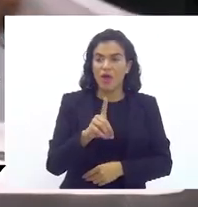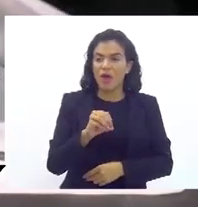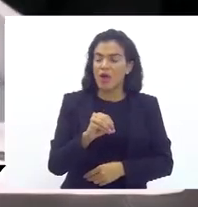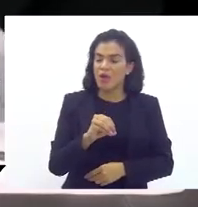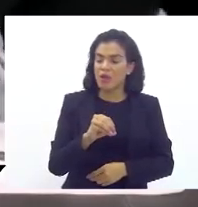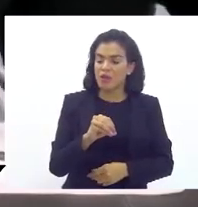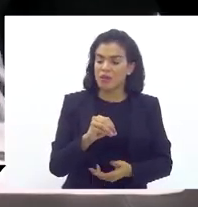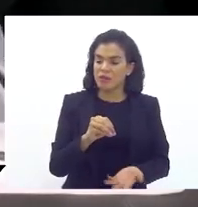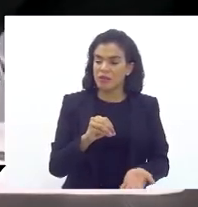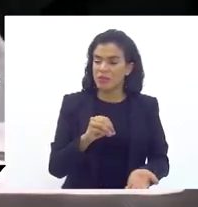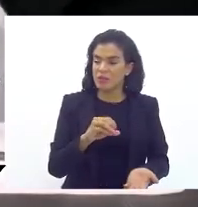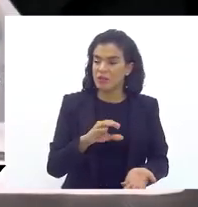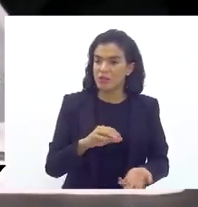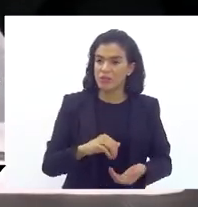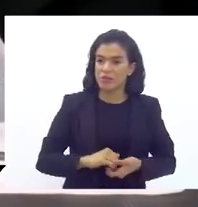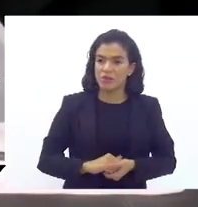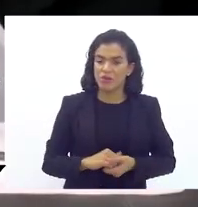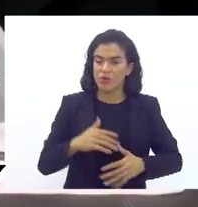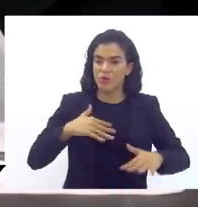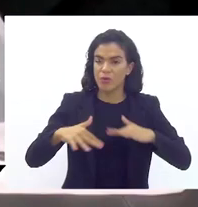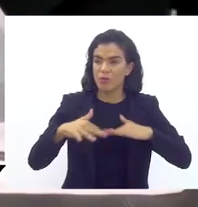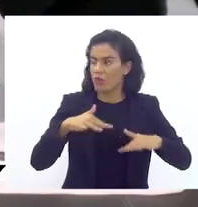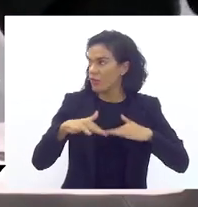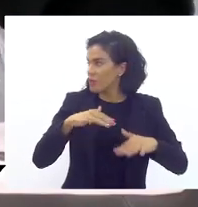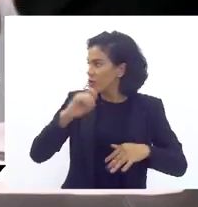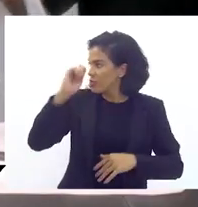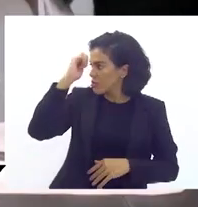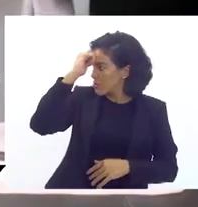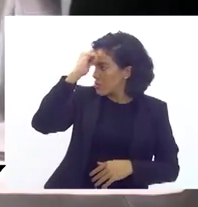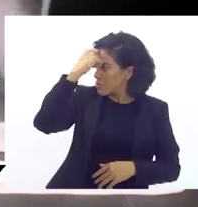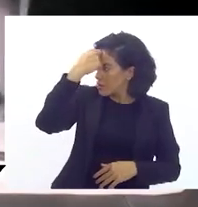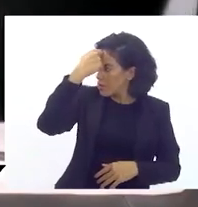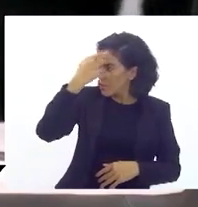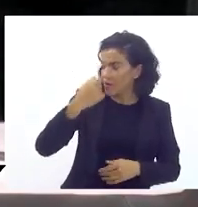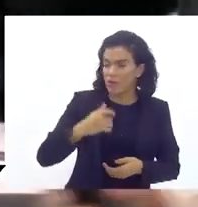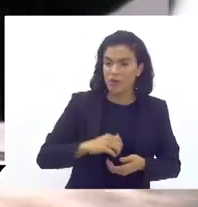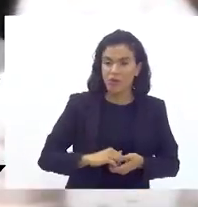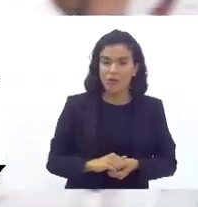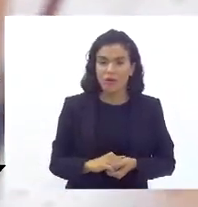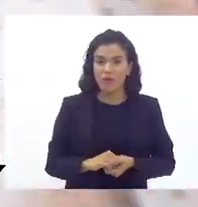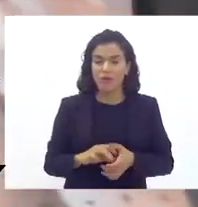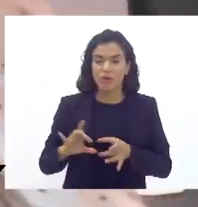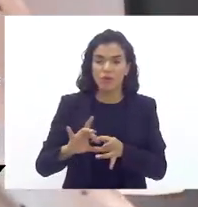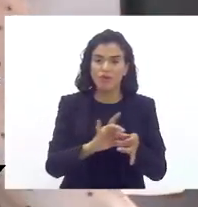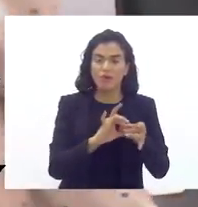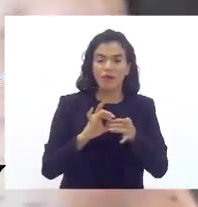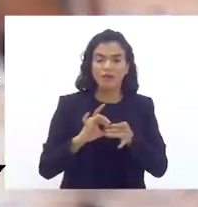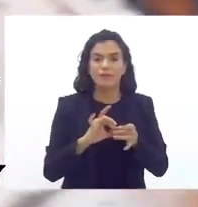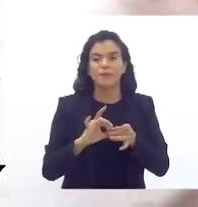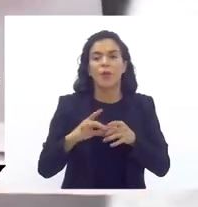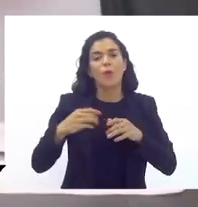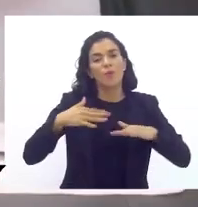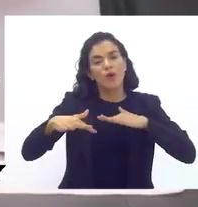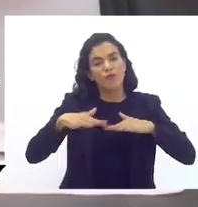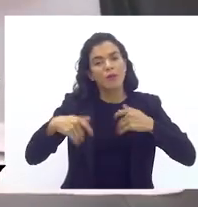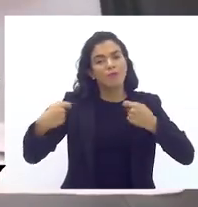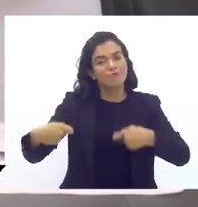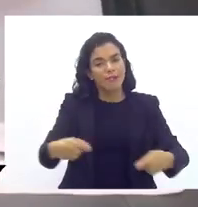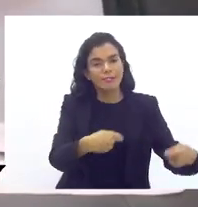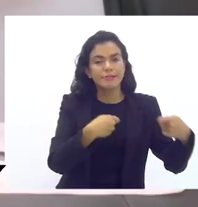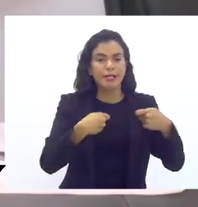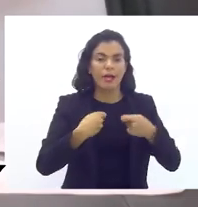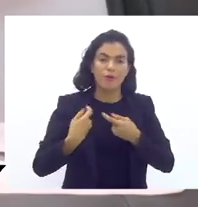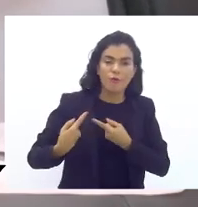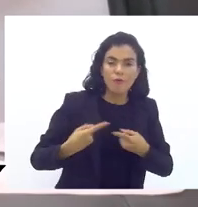fila desde o início do movimento negro Unificado movimento essencial na luta contra